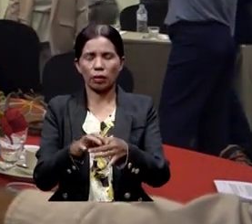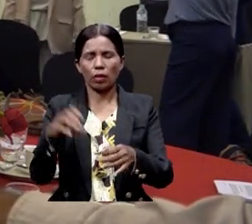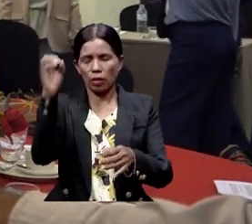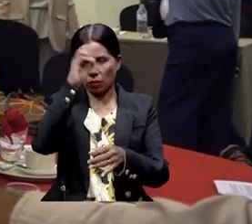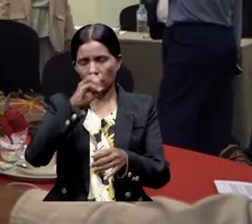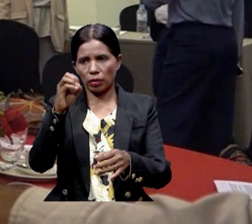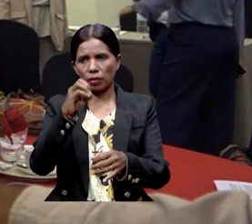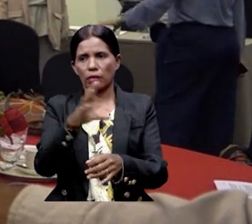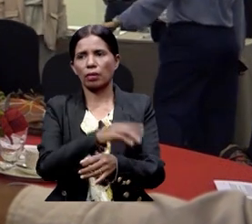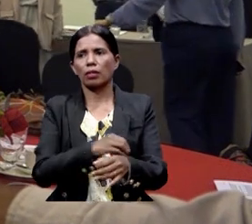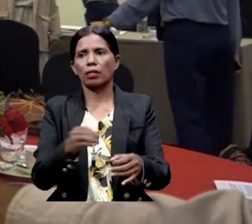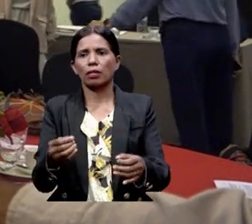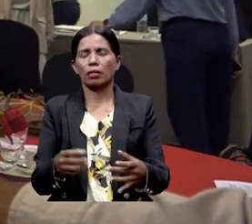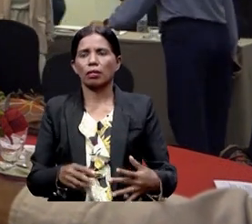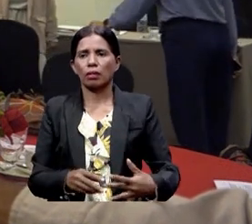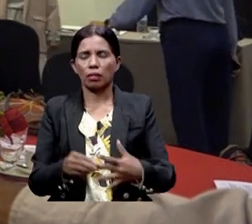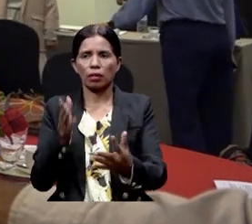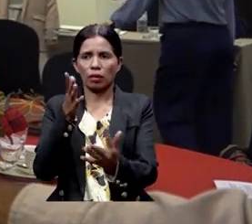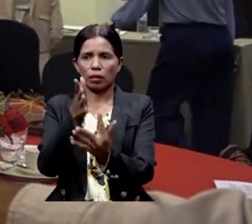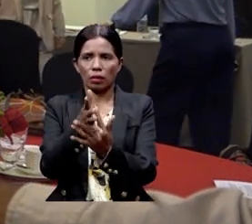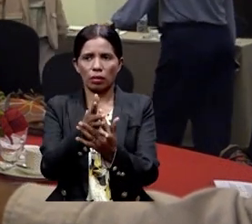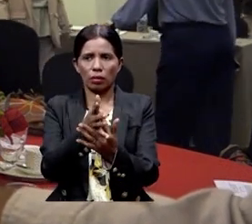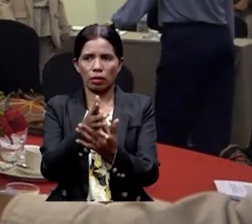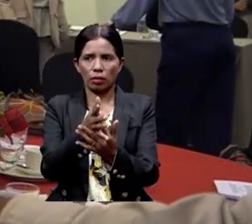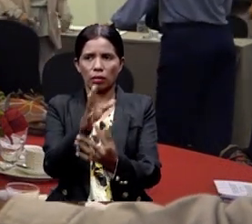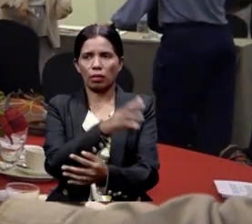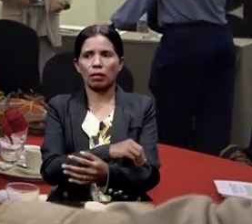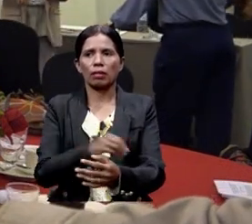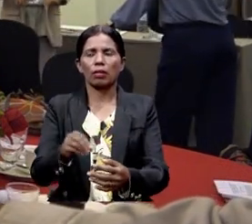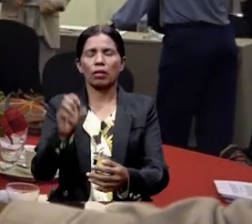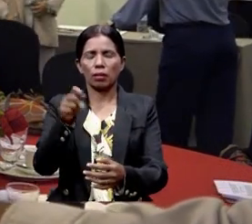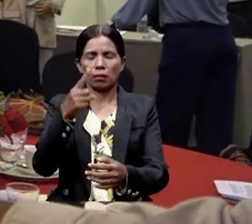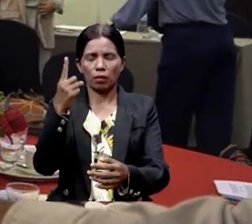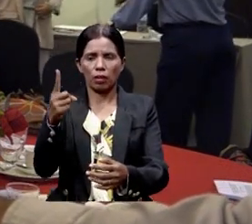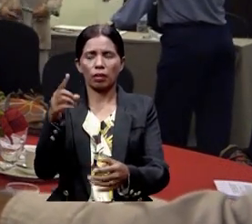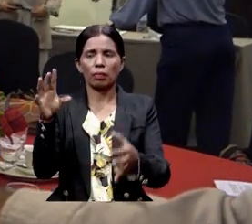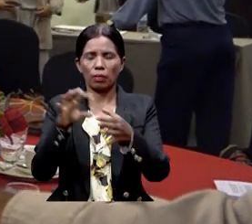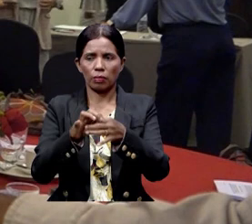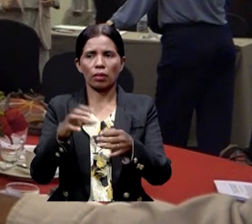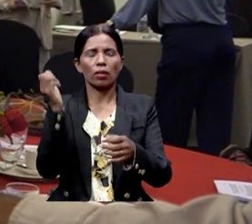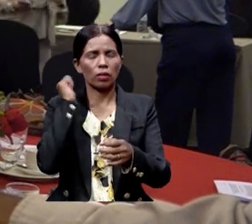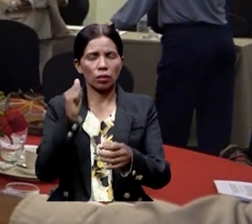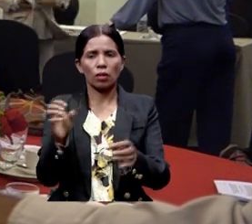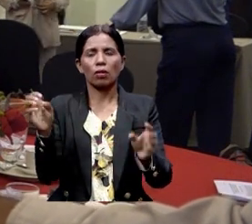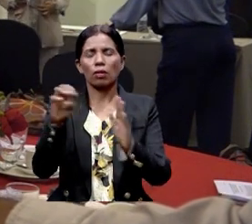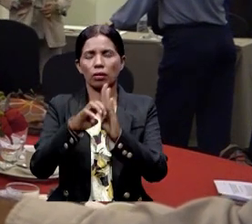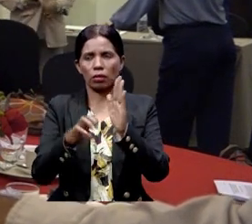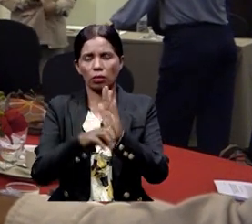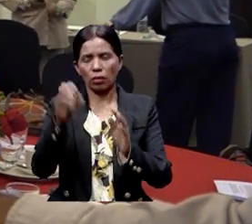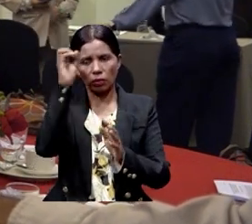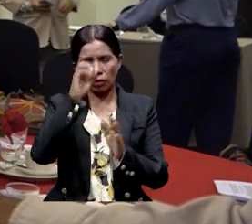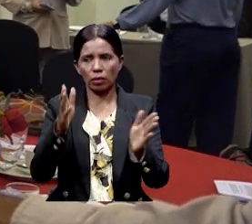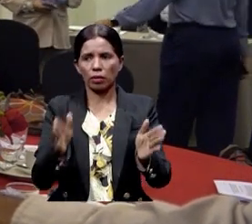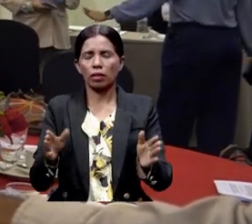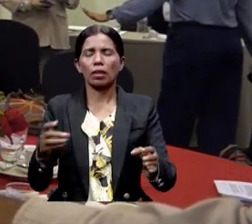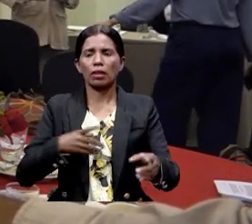manian in principal ita tamona 11 members of ASEAN o estatuto observador o direito ba